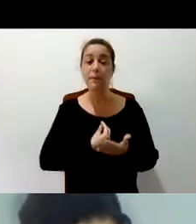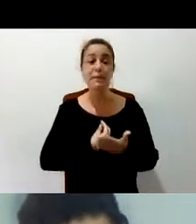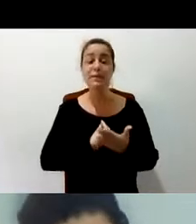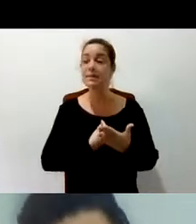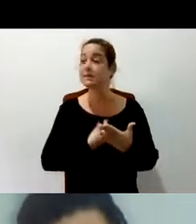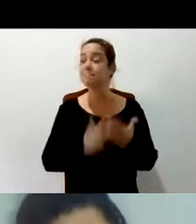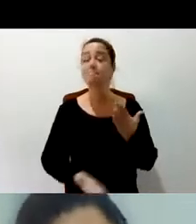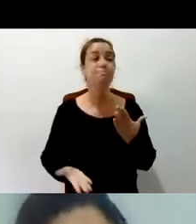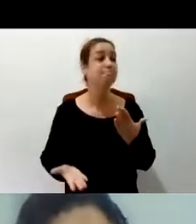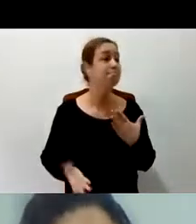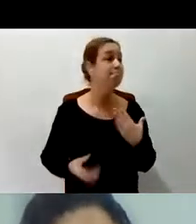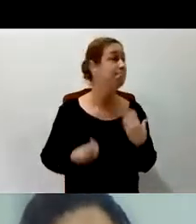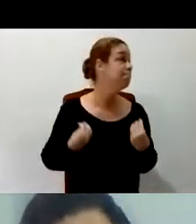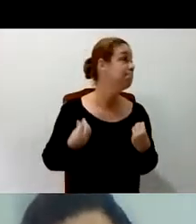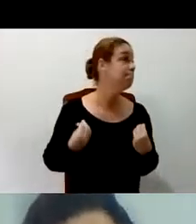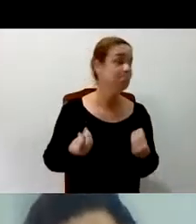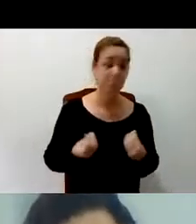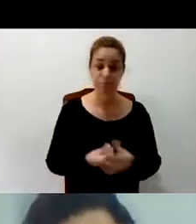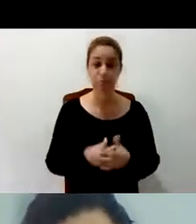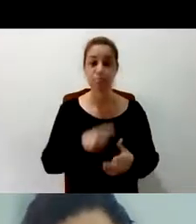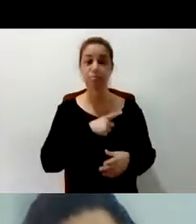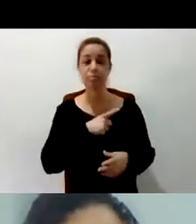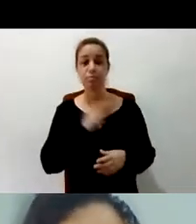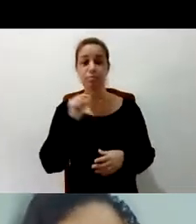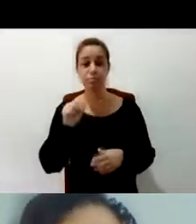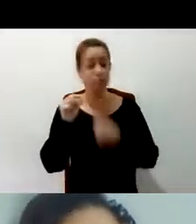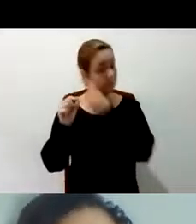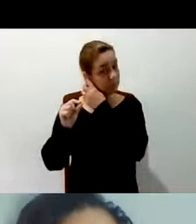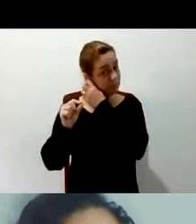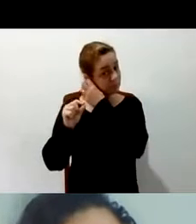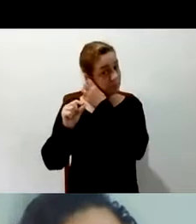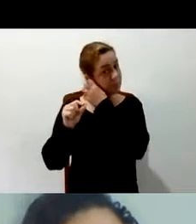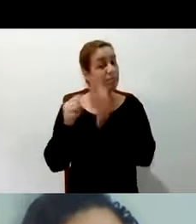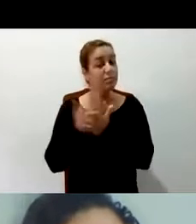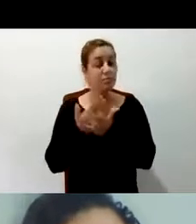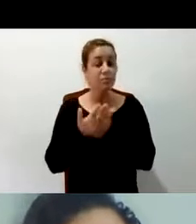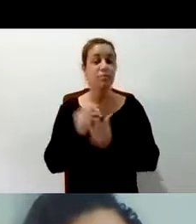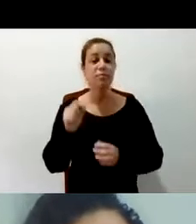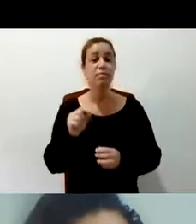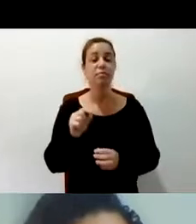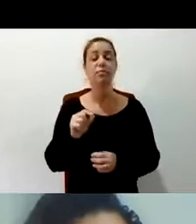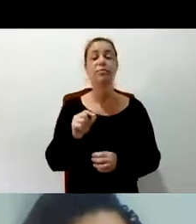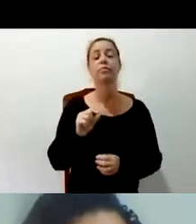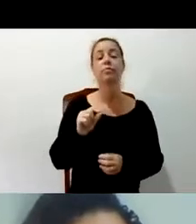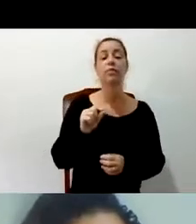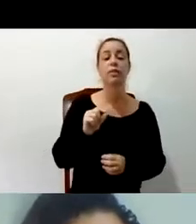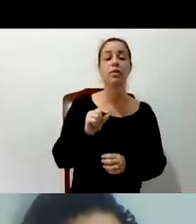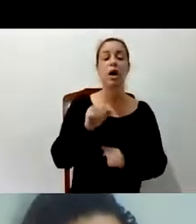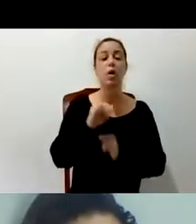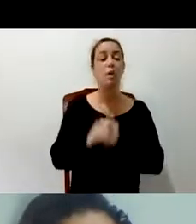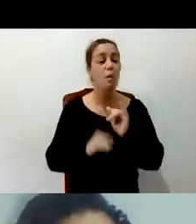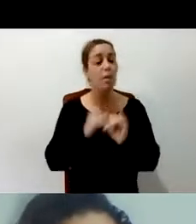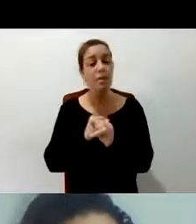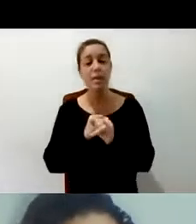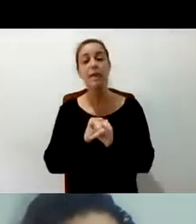suspensas e ter só aula remota, né, e online por conta do ensino híbrido, o que